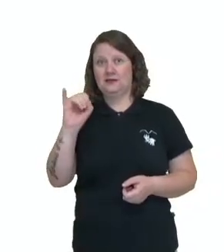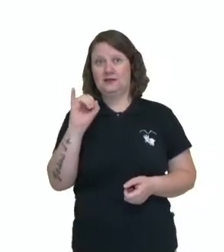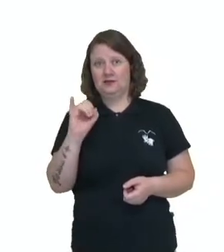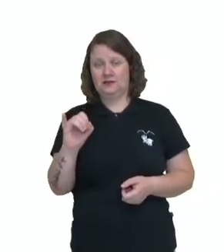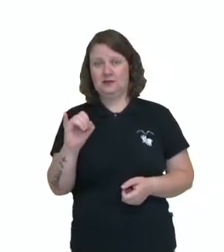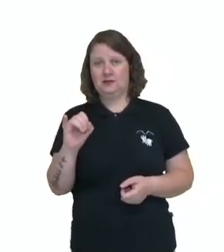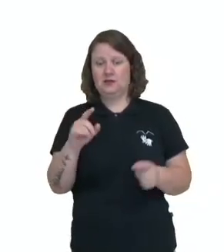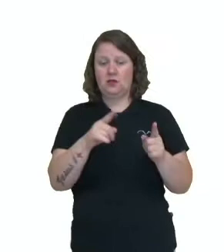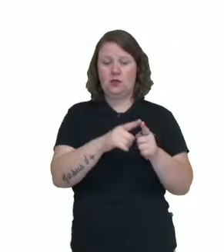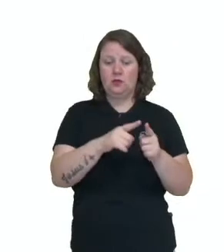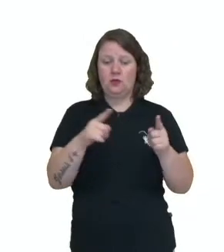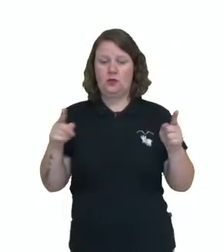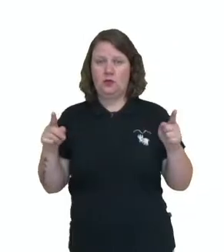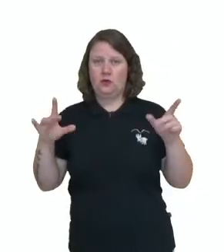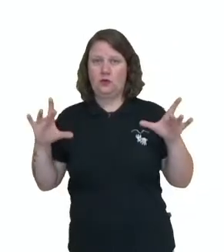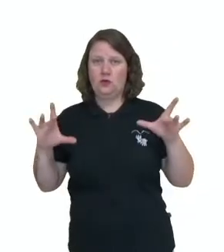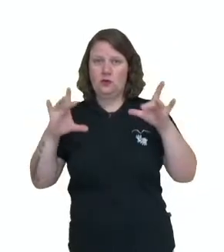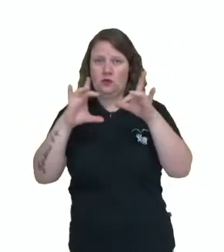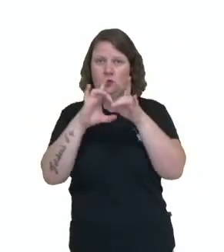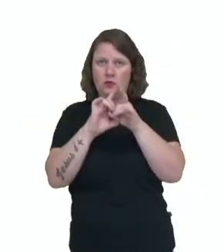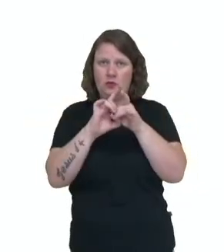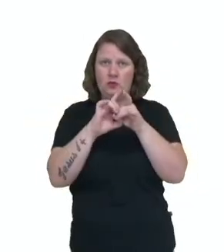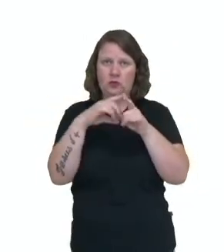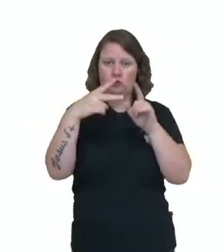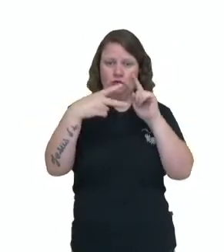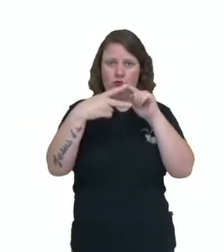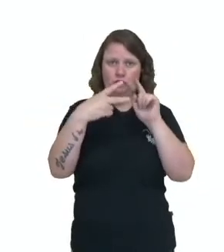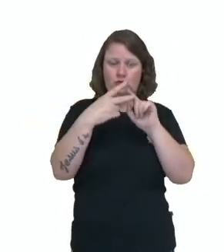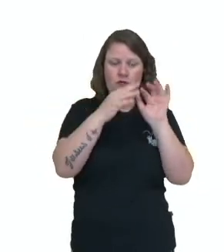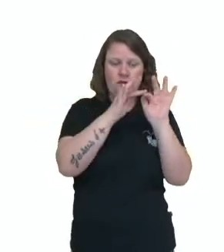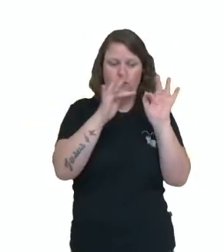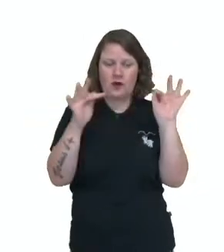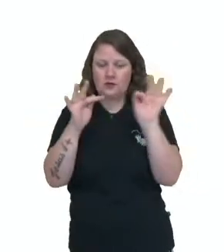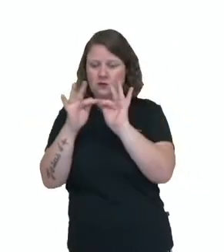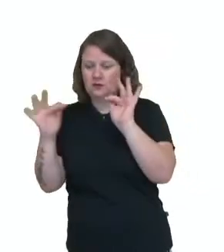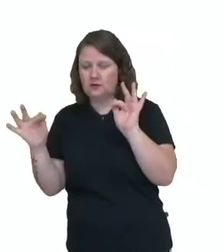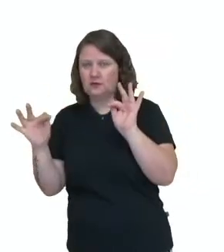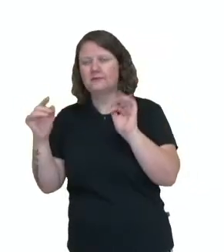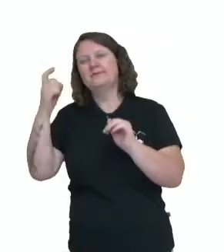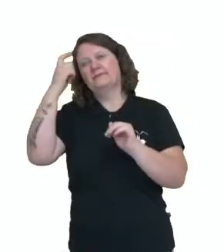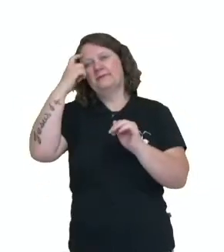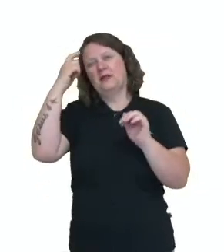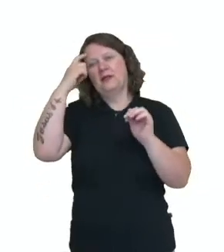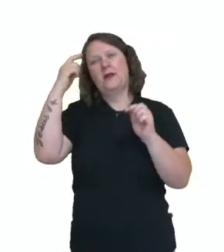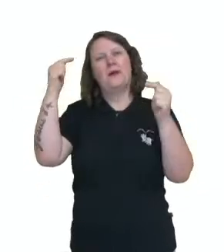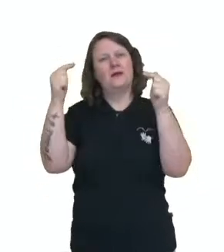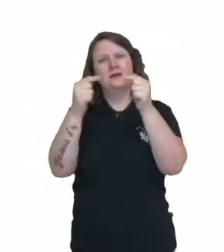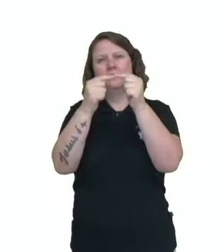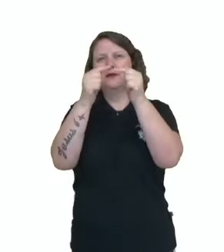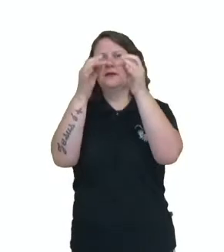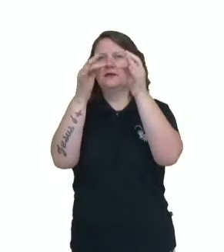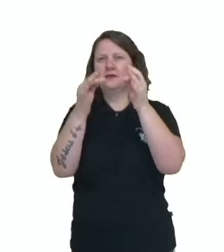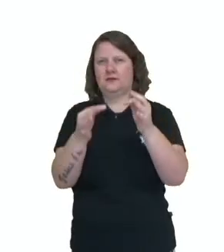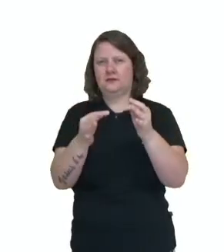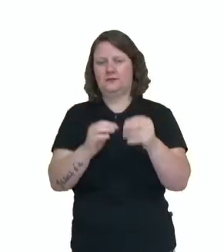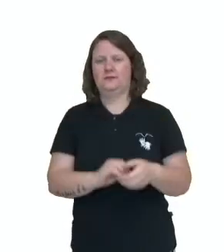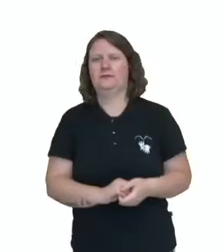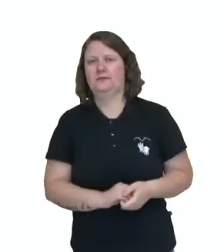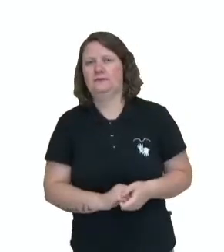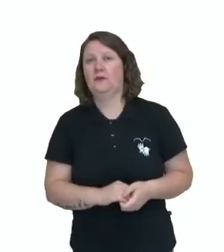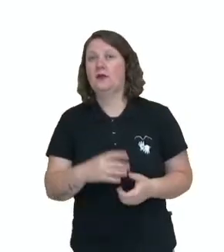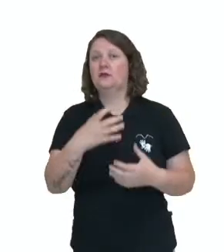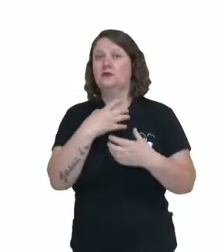um período composto por duas orações, é o pensamento correto. Porque nós temos a forma